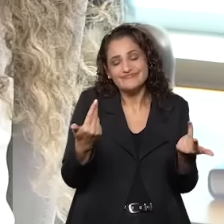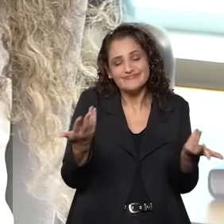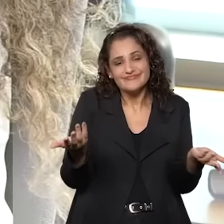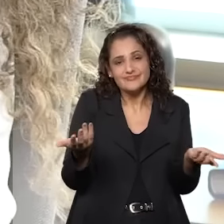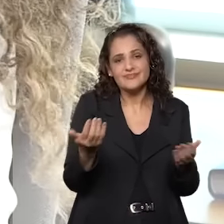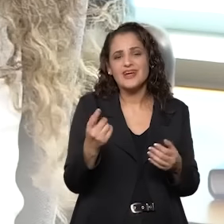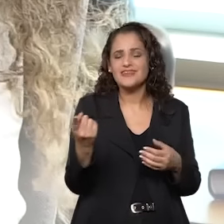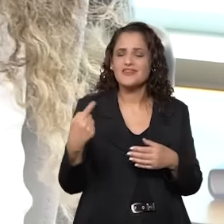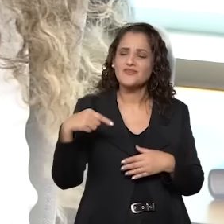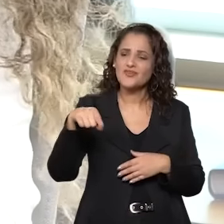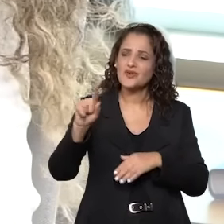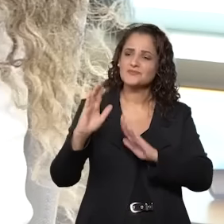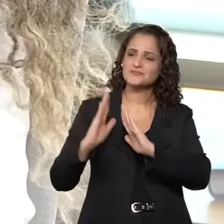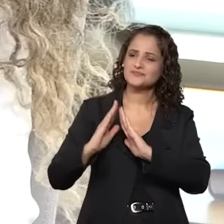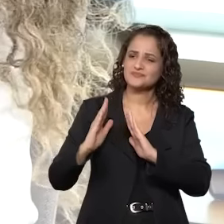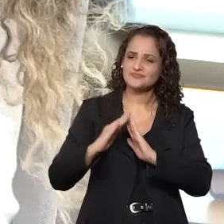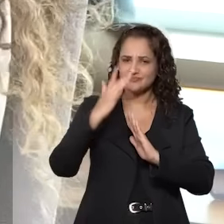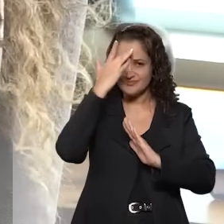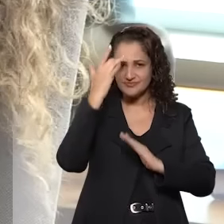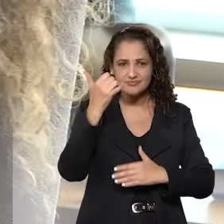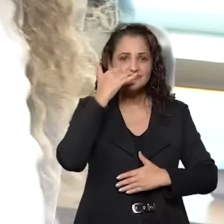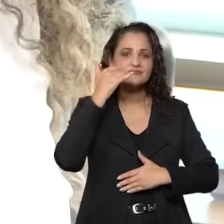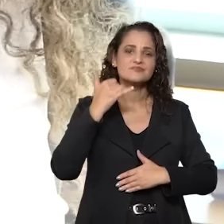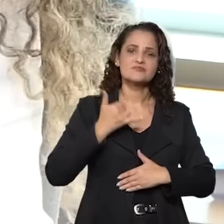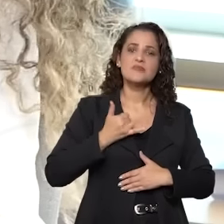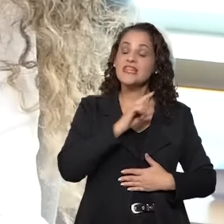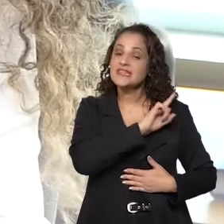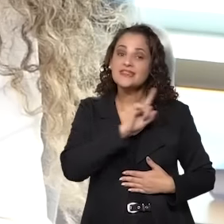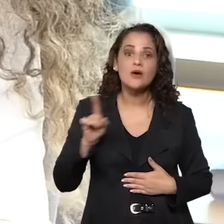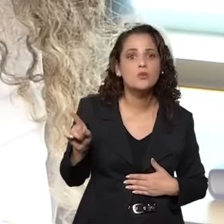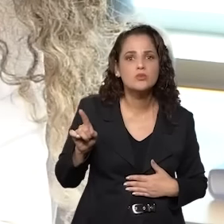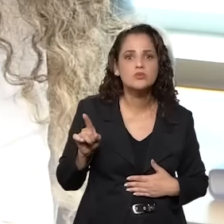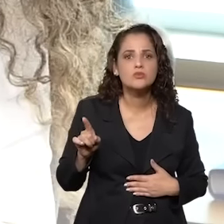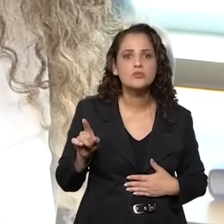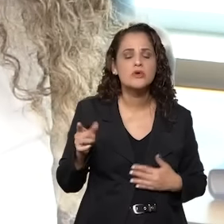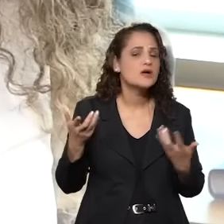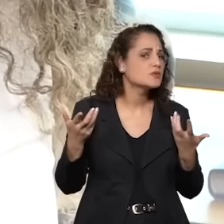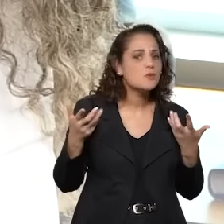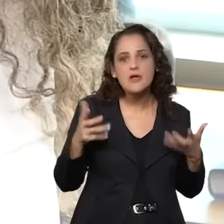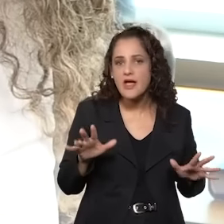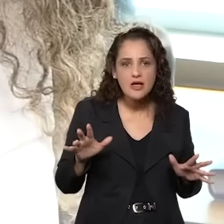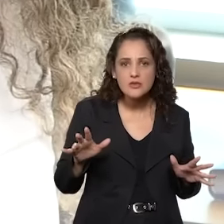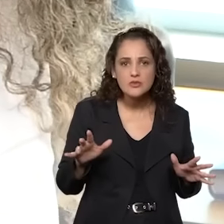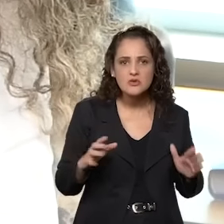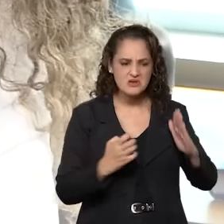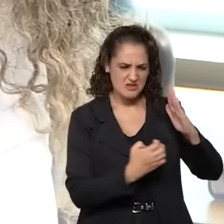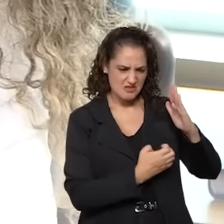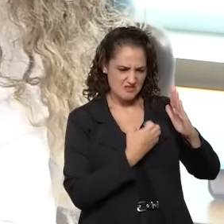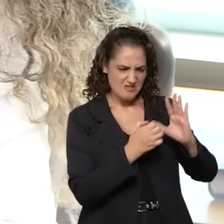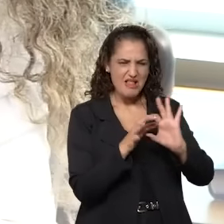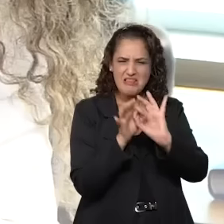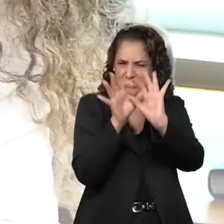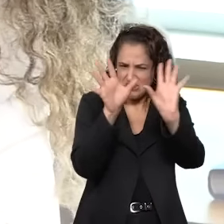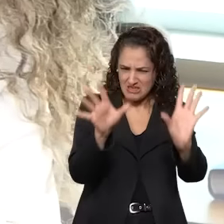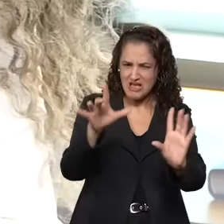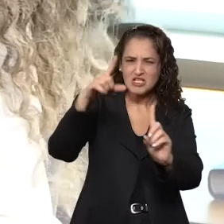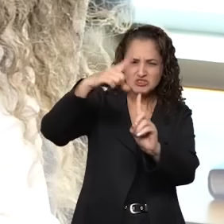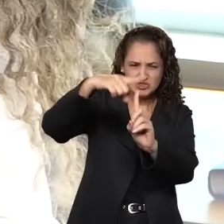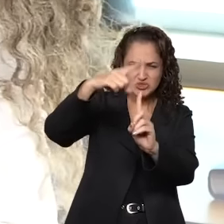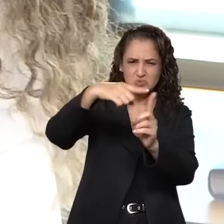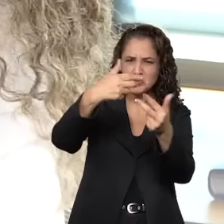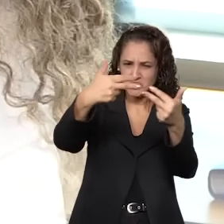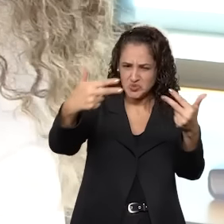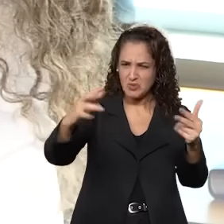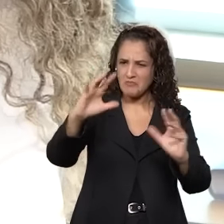não eu não quero uma empresa que permite este tipo de coisa acontecendo não é para mim não interessa se era